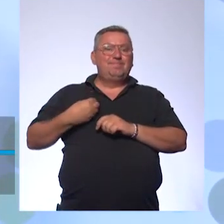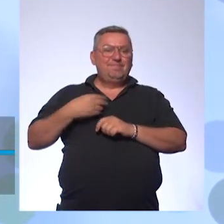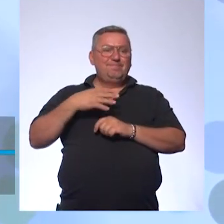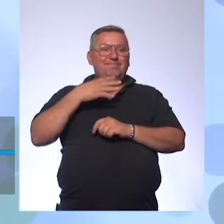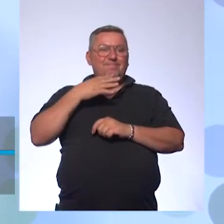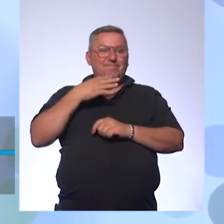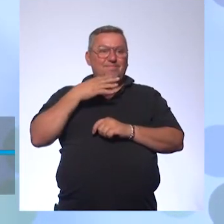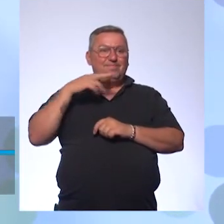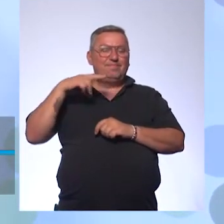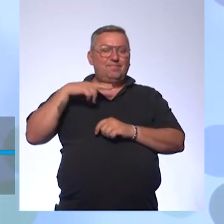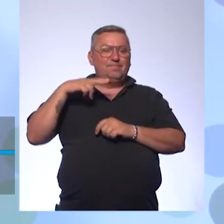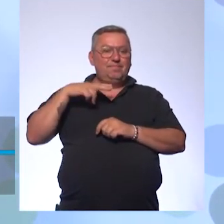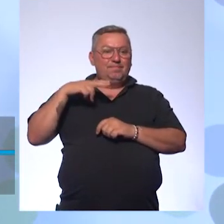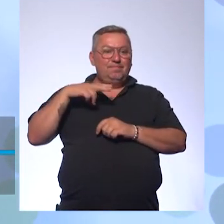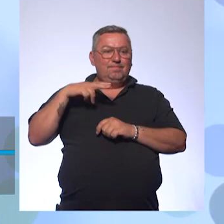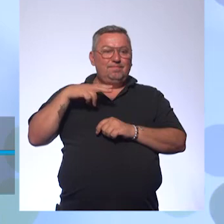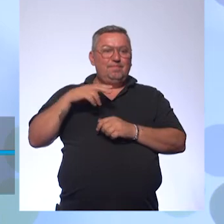das